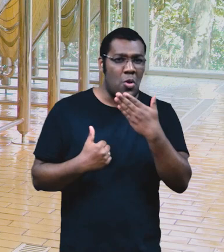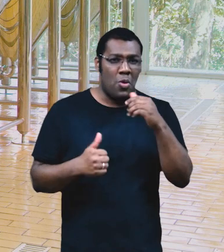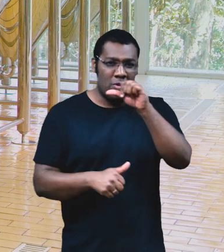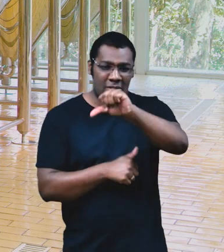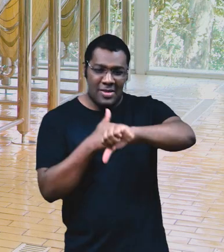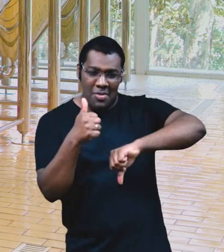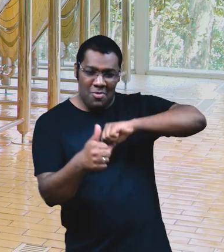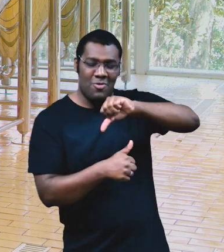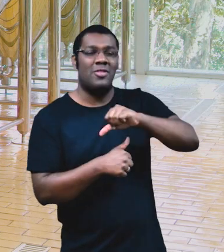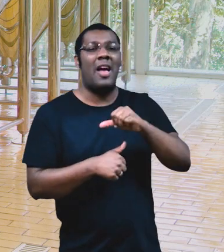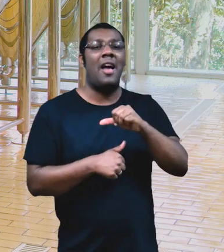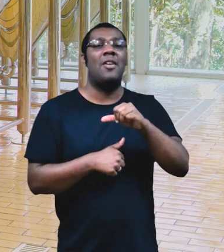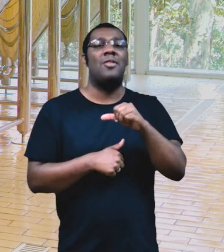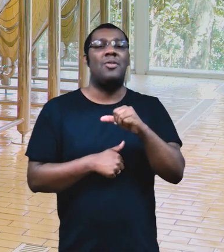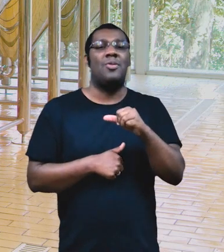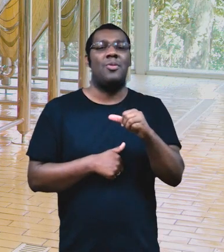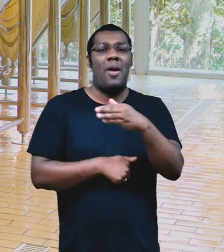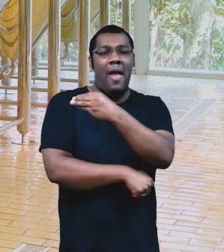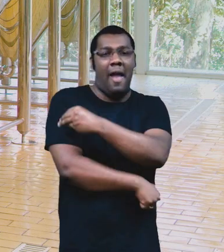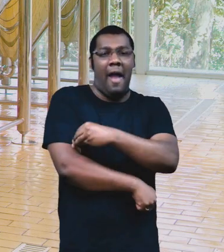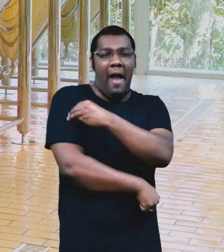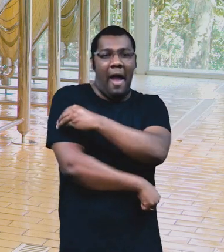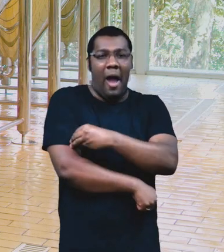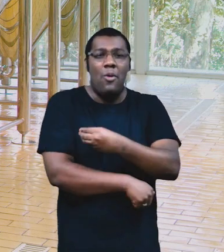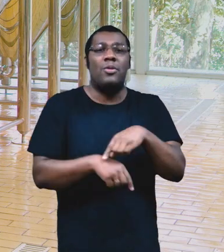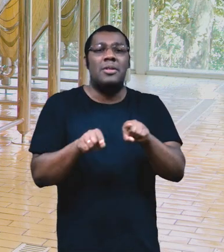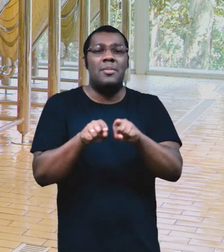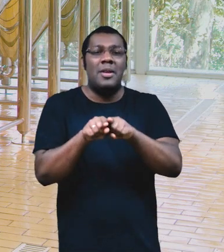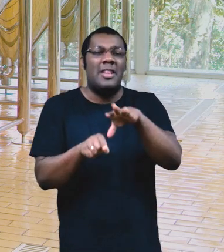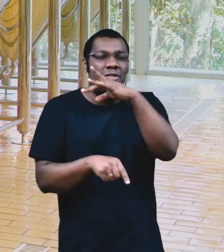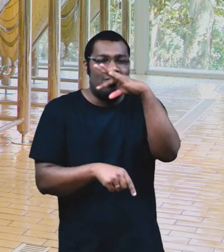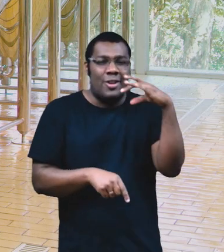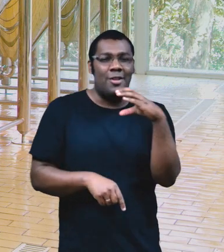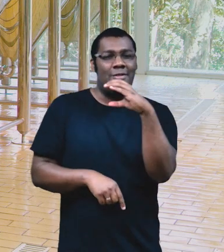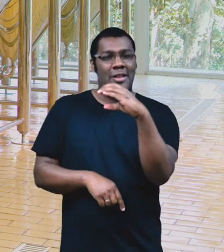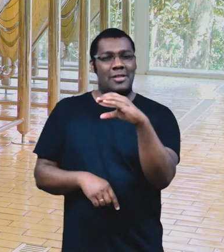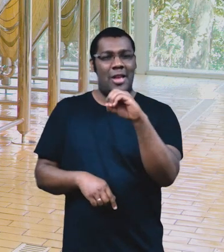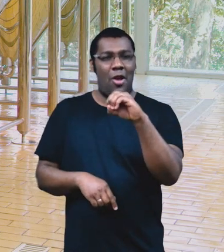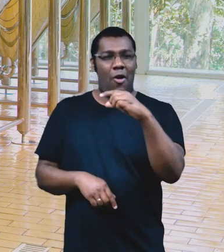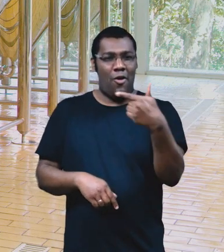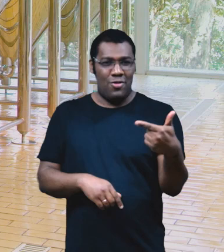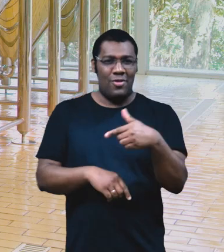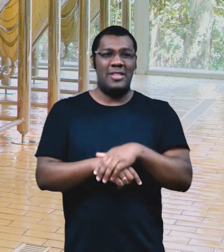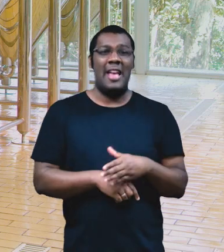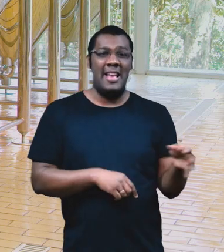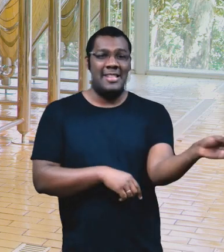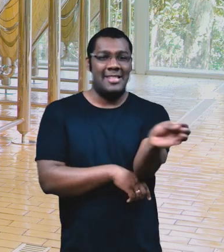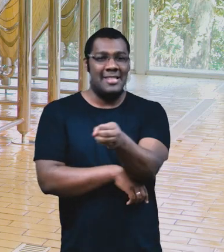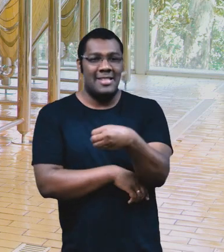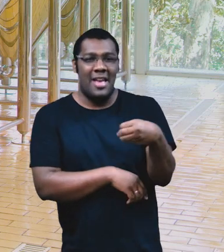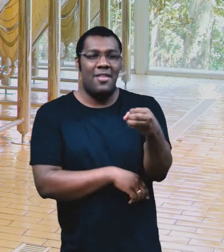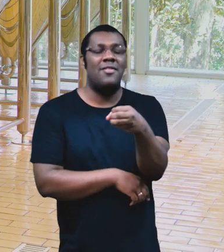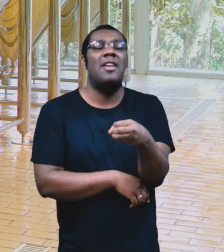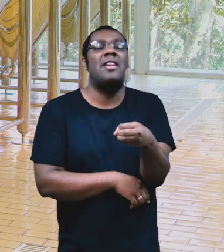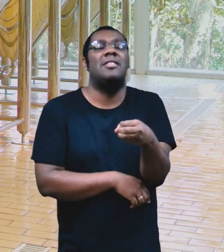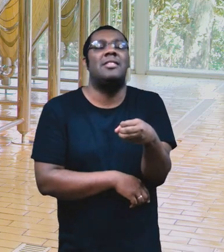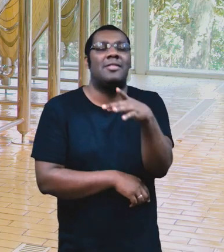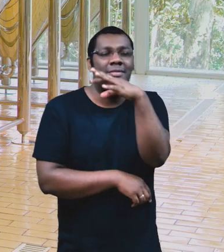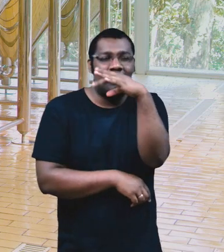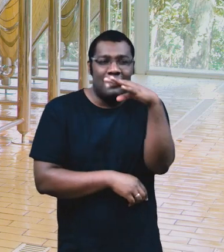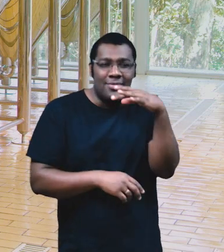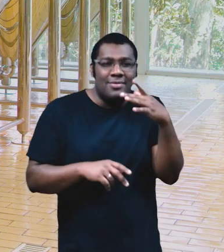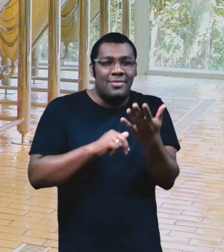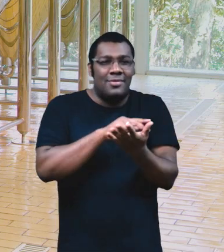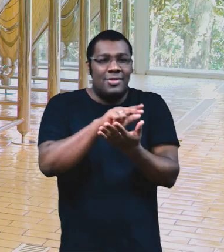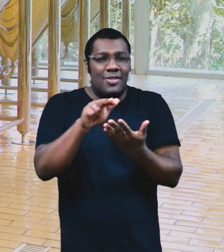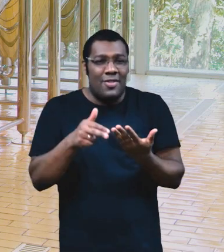álcool, em aroma e em CO2. Então você vai ter a cerveja final com aromas e sabores provenientes tanto do malte,